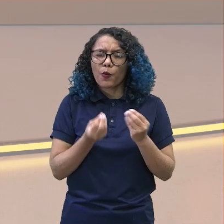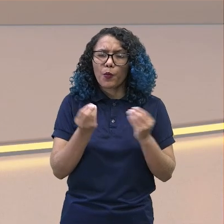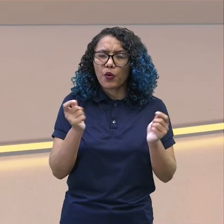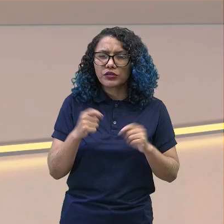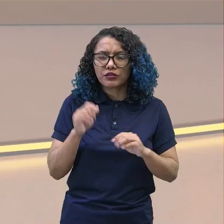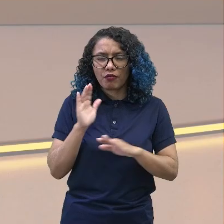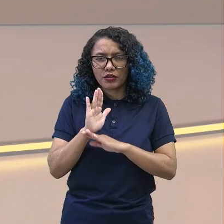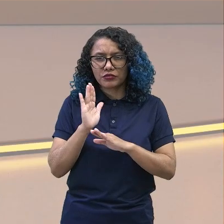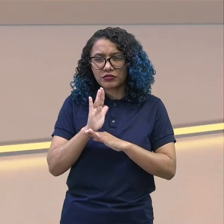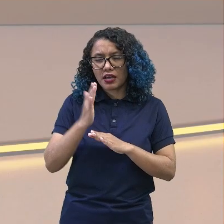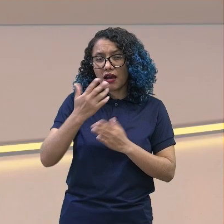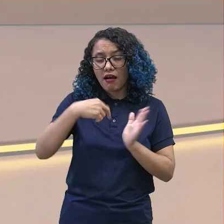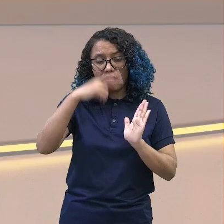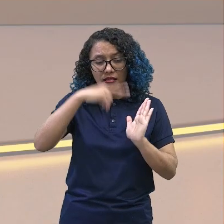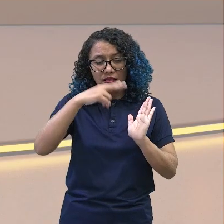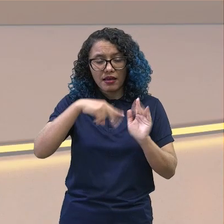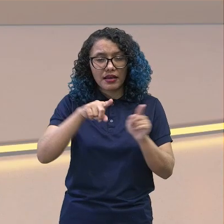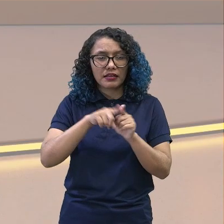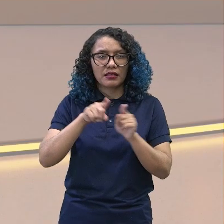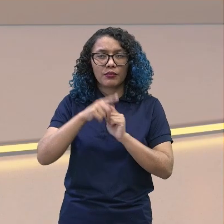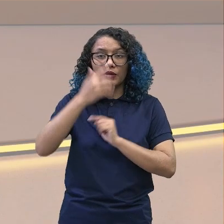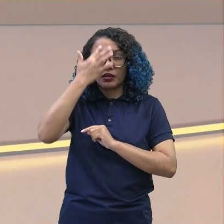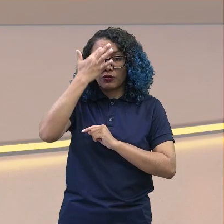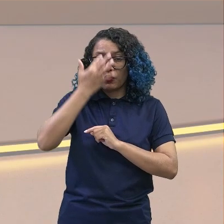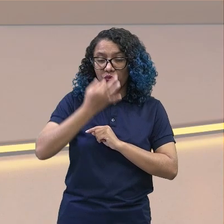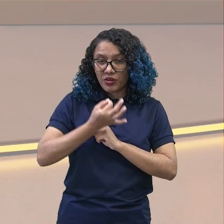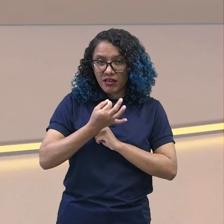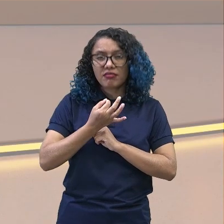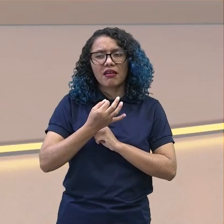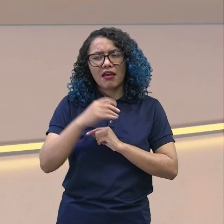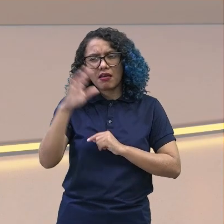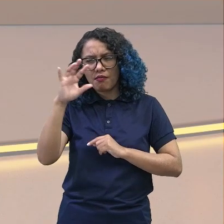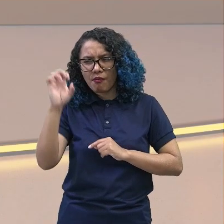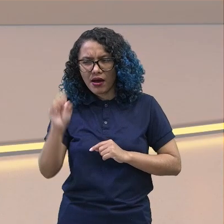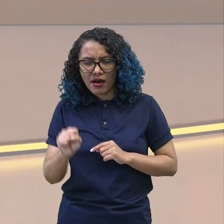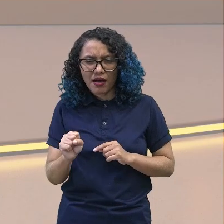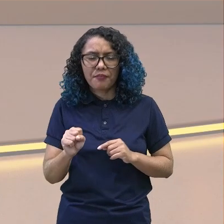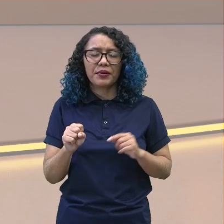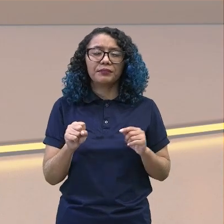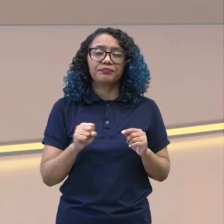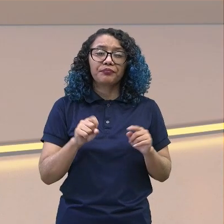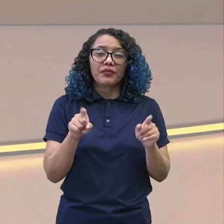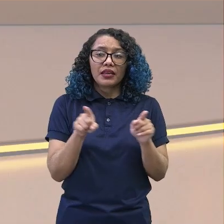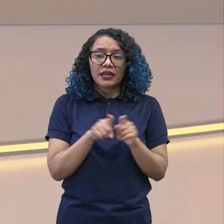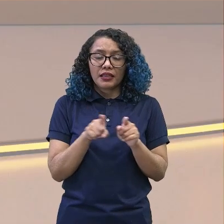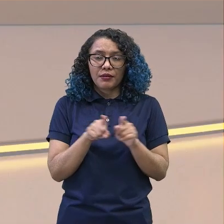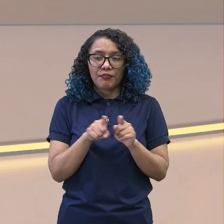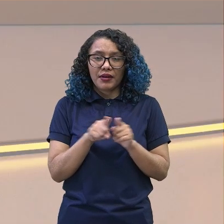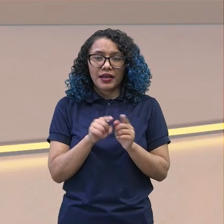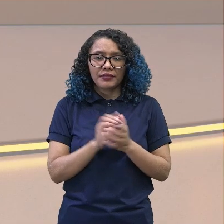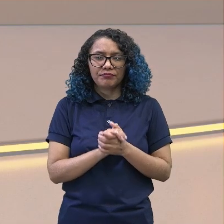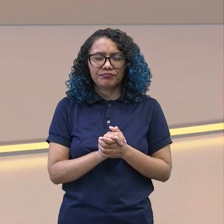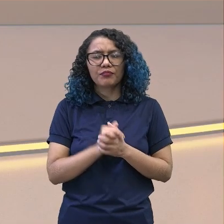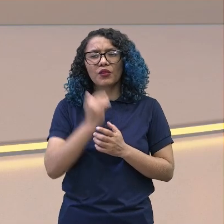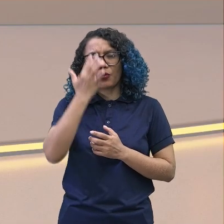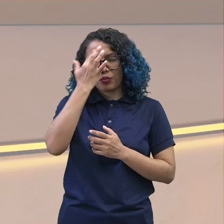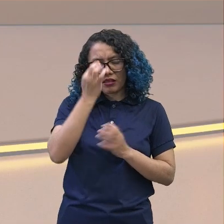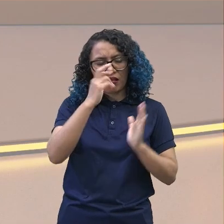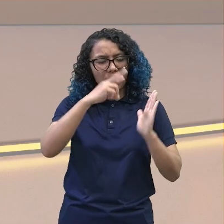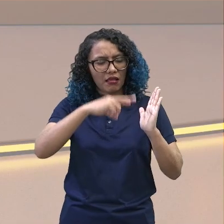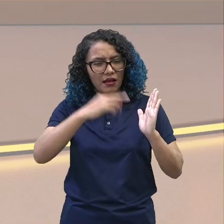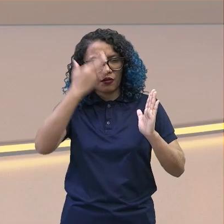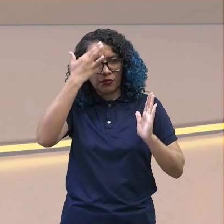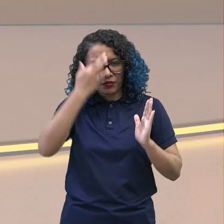na leitura e também na interpretação dos nossos mapas. Partindo dessa leitura e interpretação dos mapas, a gente vai também